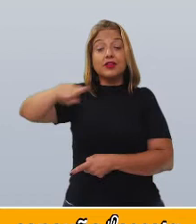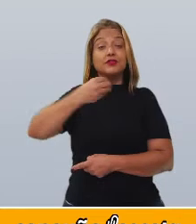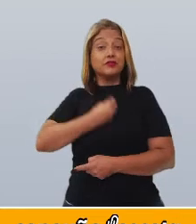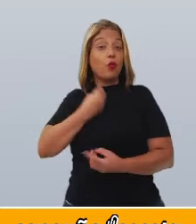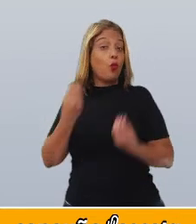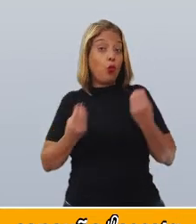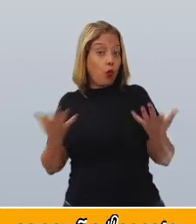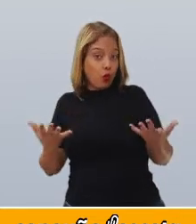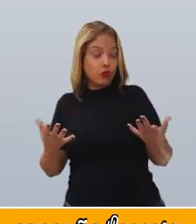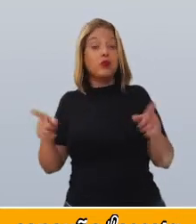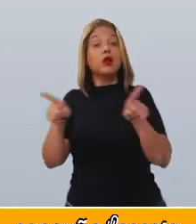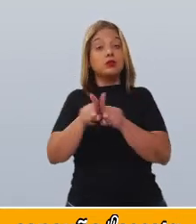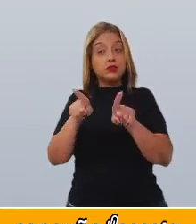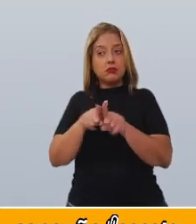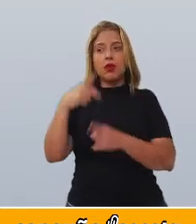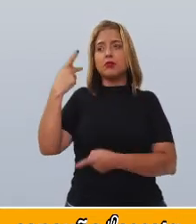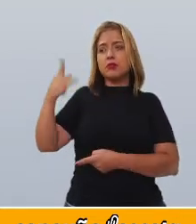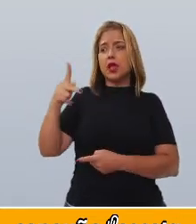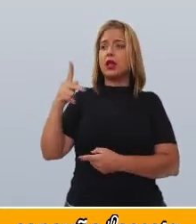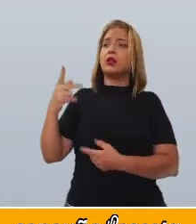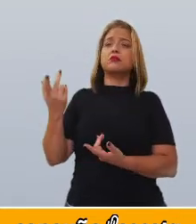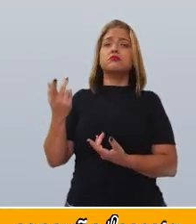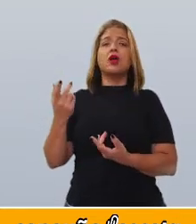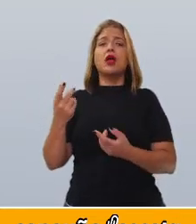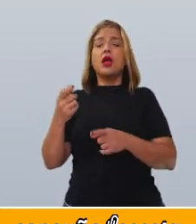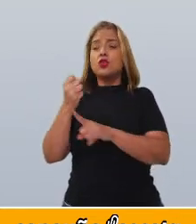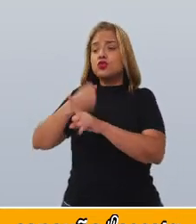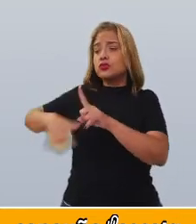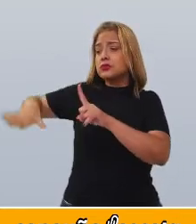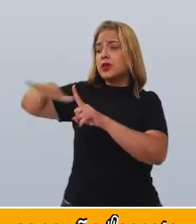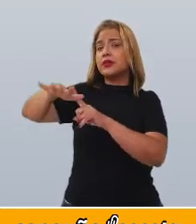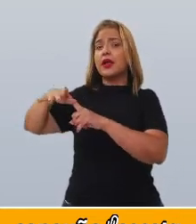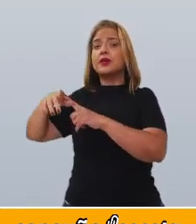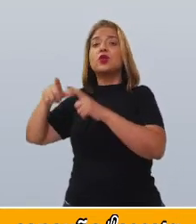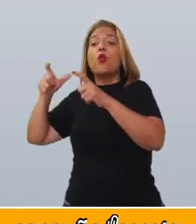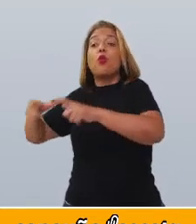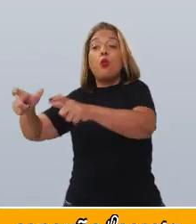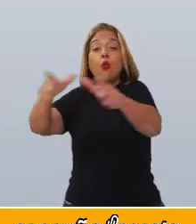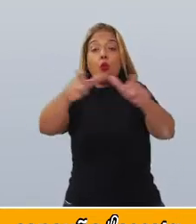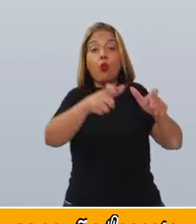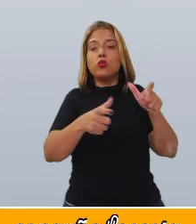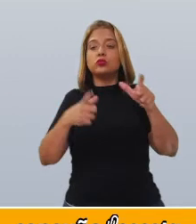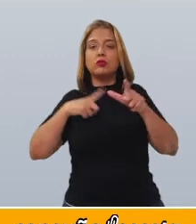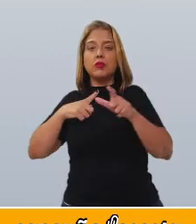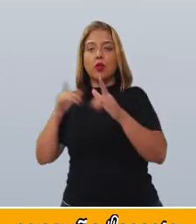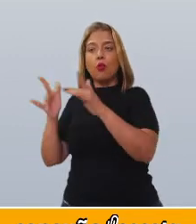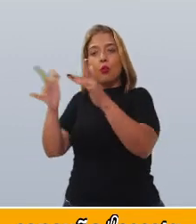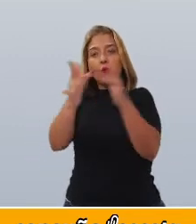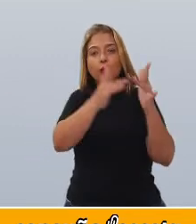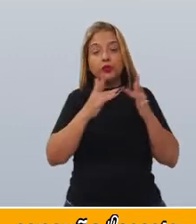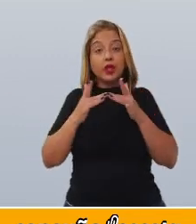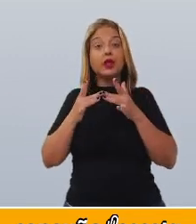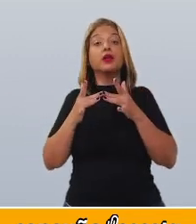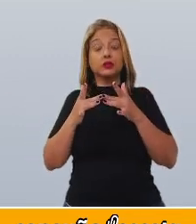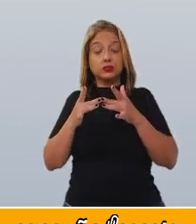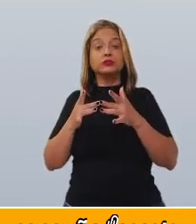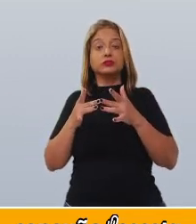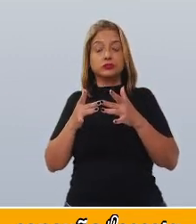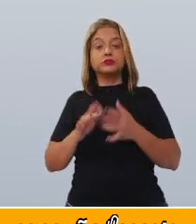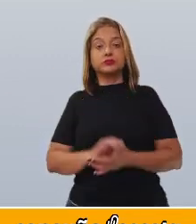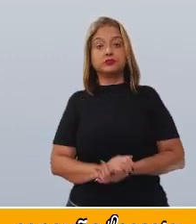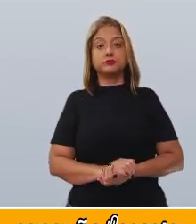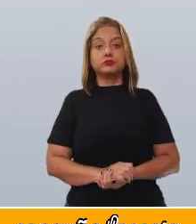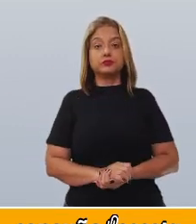e o grau de escolaridade que elas têm também interferem nesse processo comunicativo, a intenção de